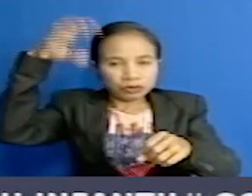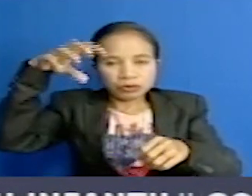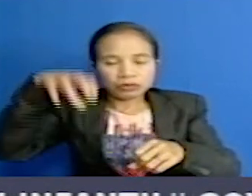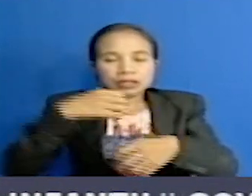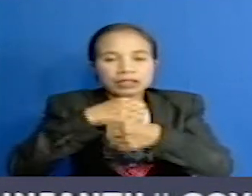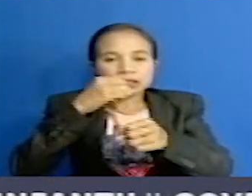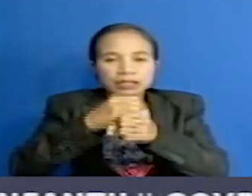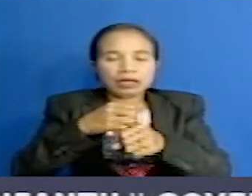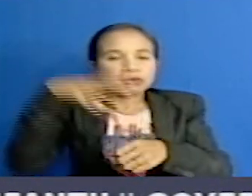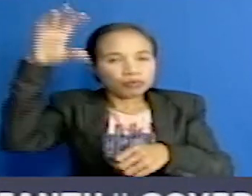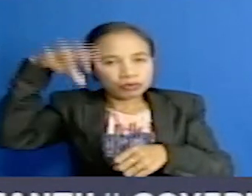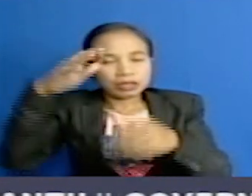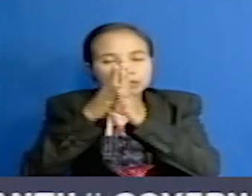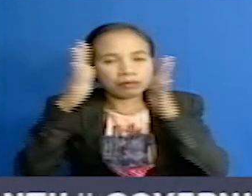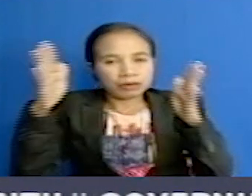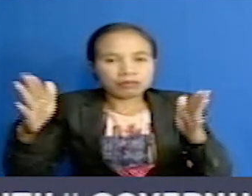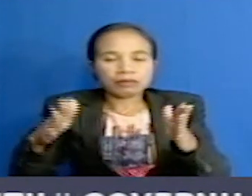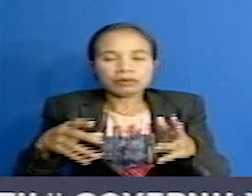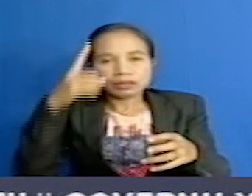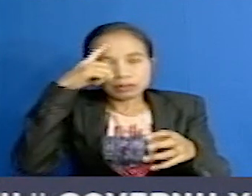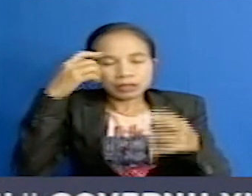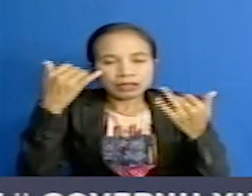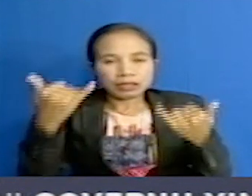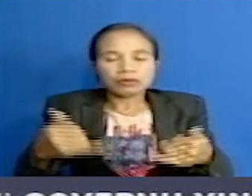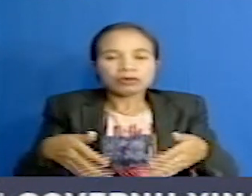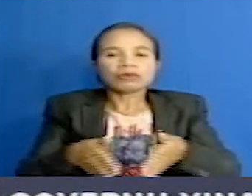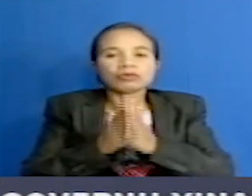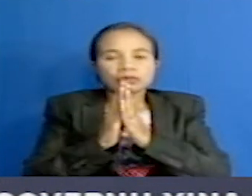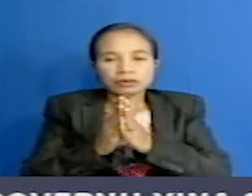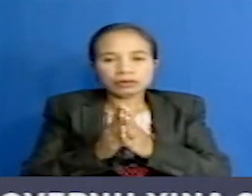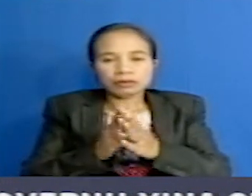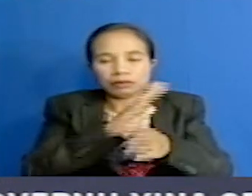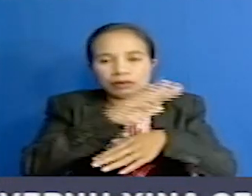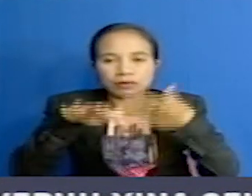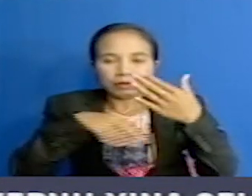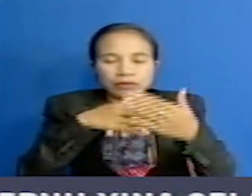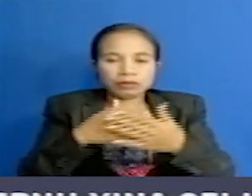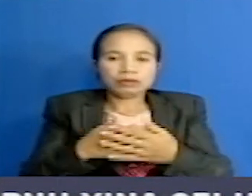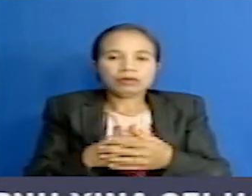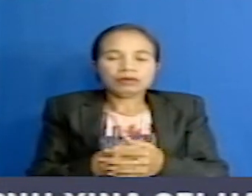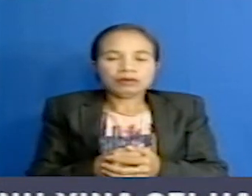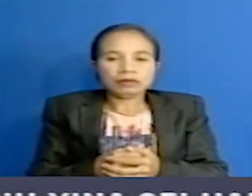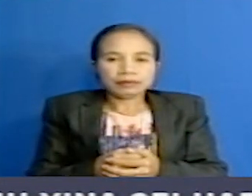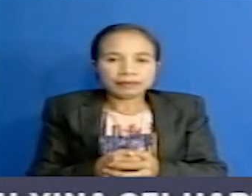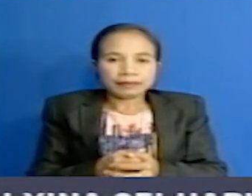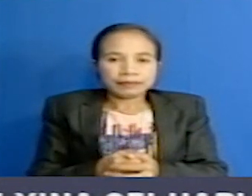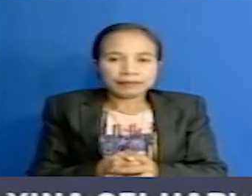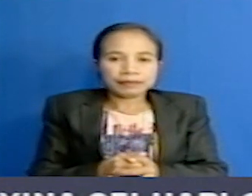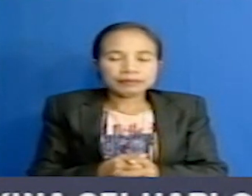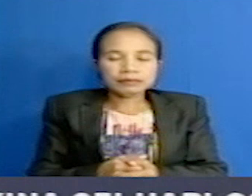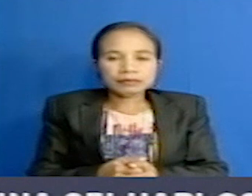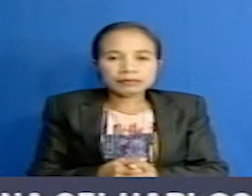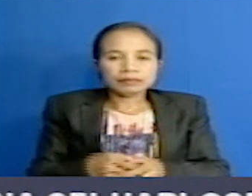nesse halo udan mas também agora além de nemos suportamos influência mos usi fator orográfico né fator